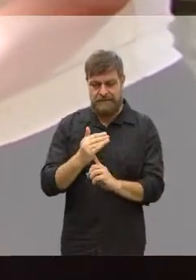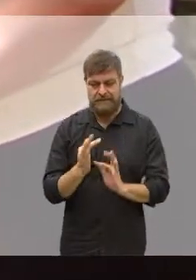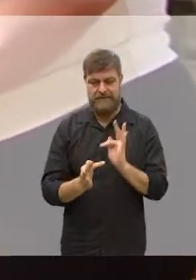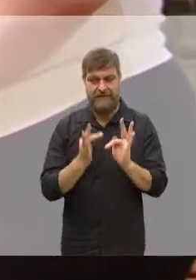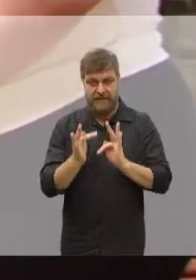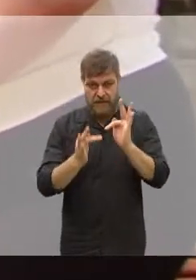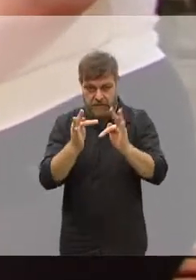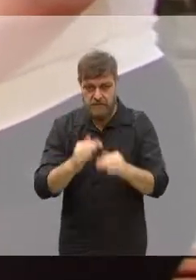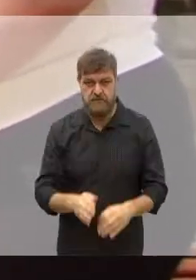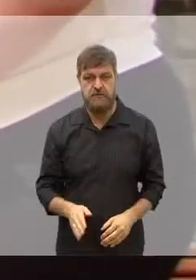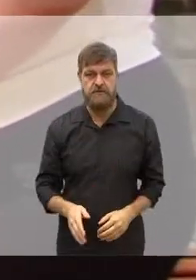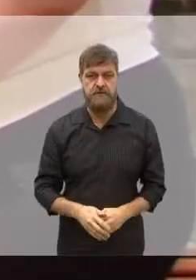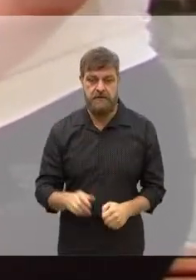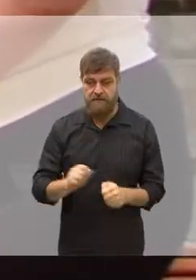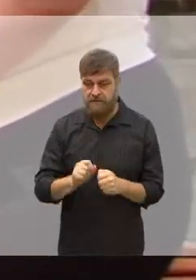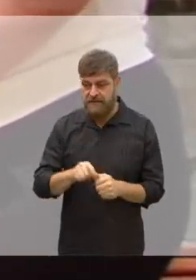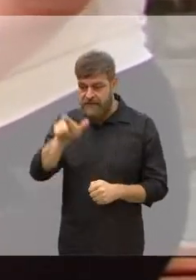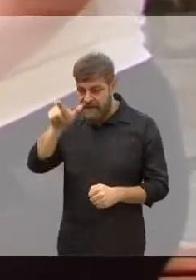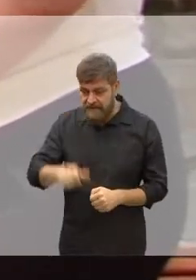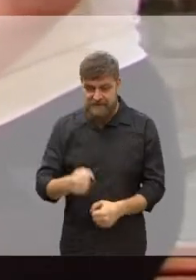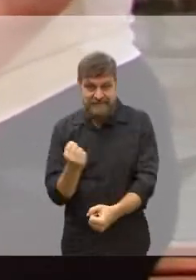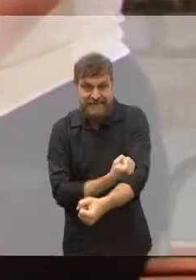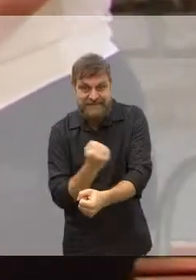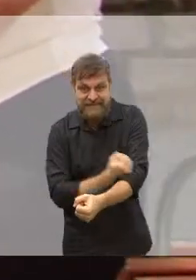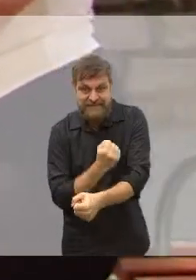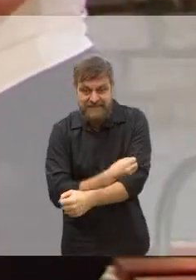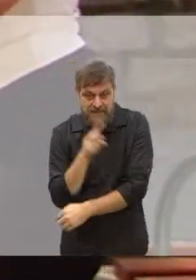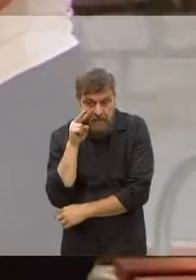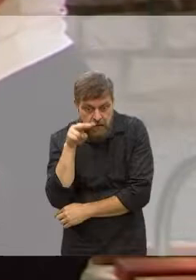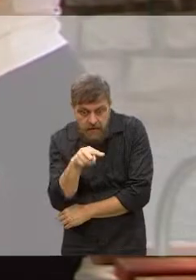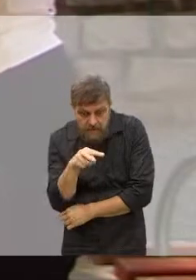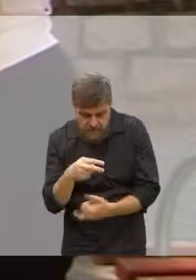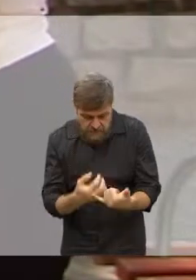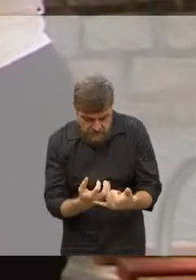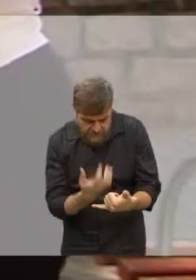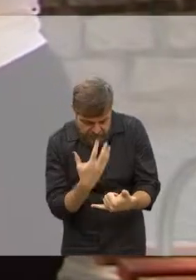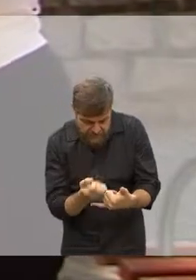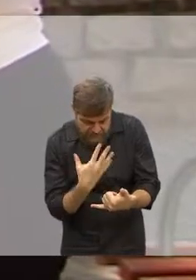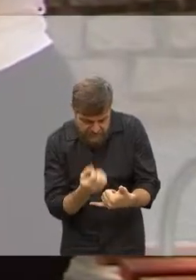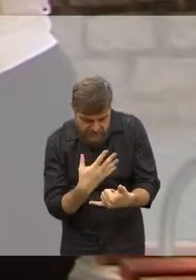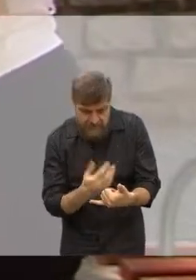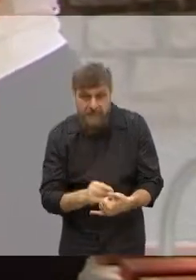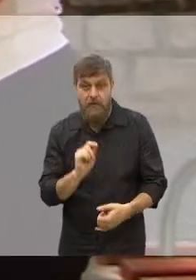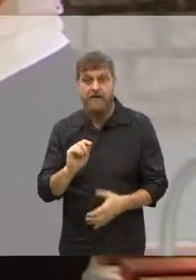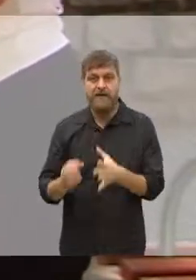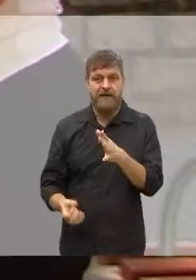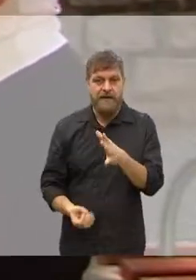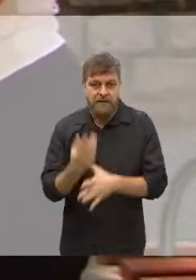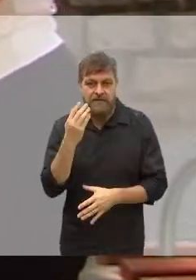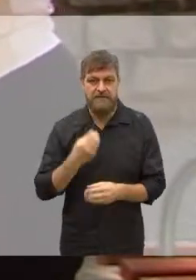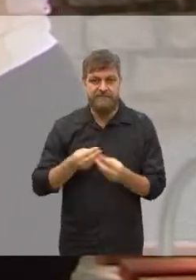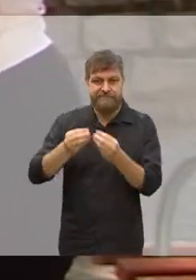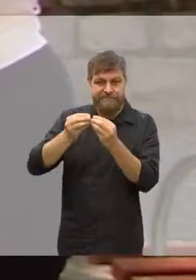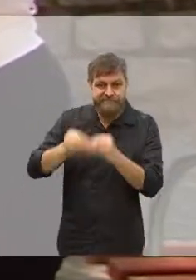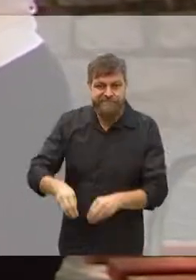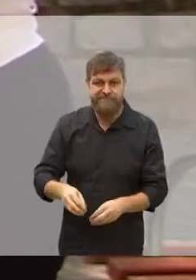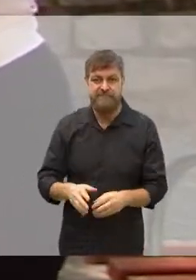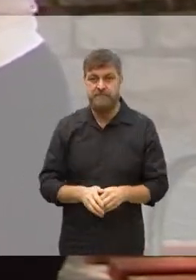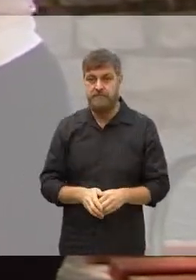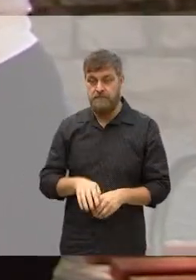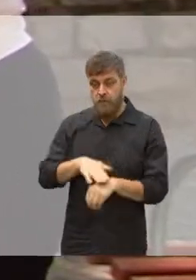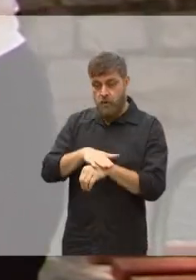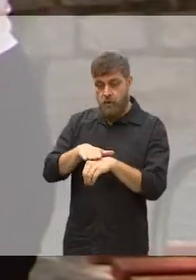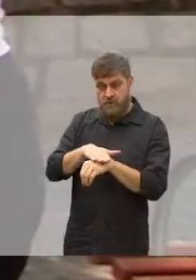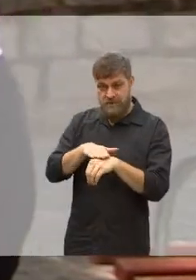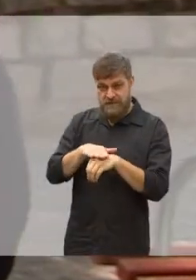tecnologias entretêm as crianças, os jovens, os adultos, mas o prejuízo muitas vezes é grande. Eu estou